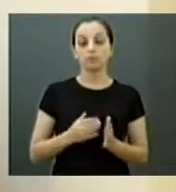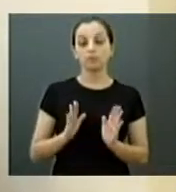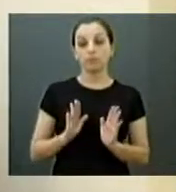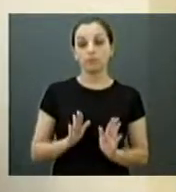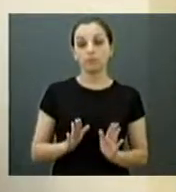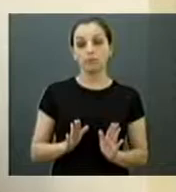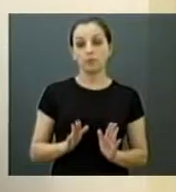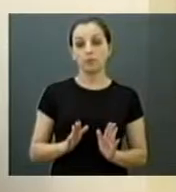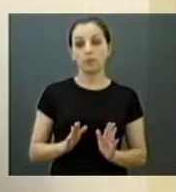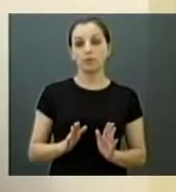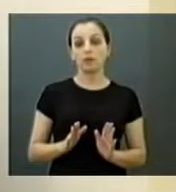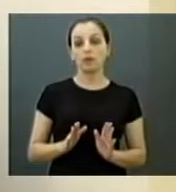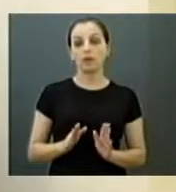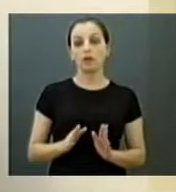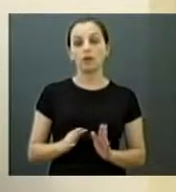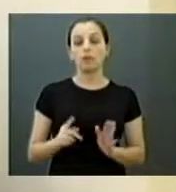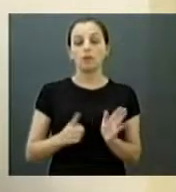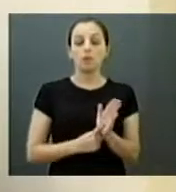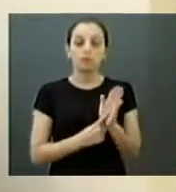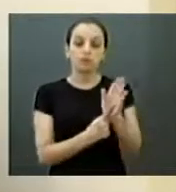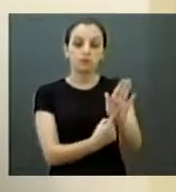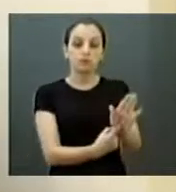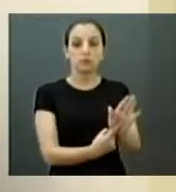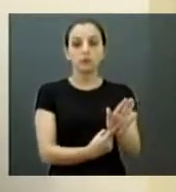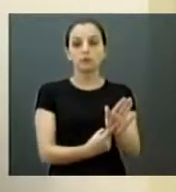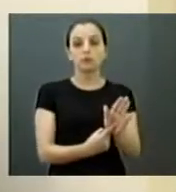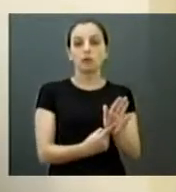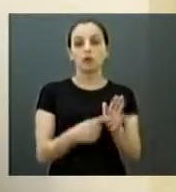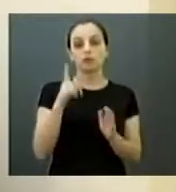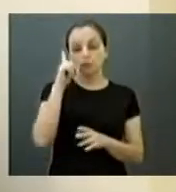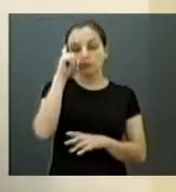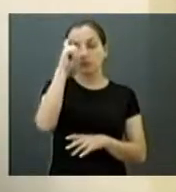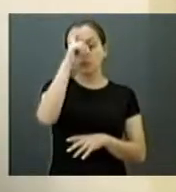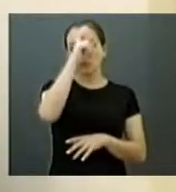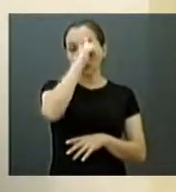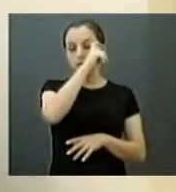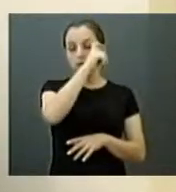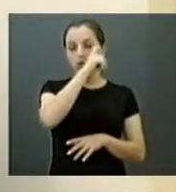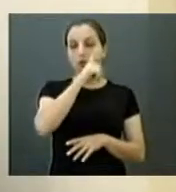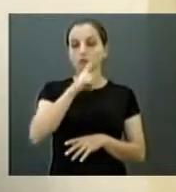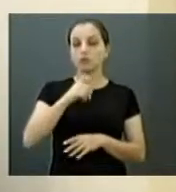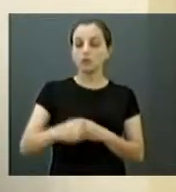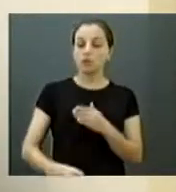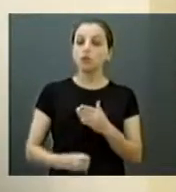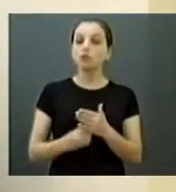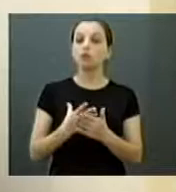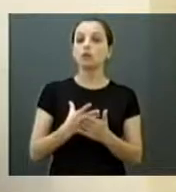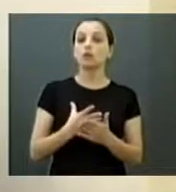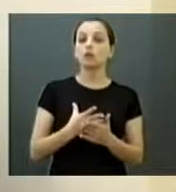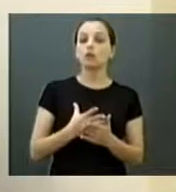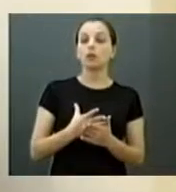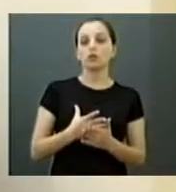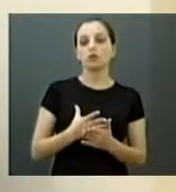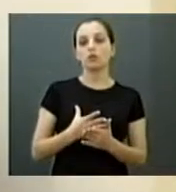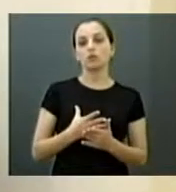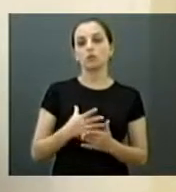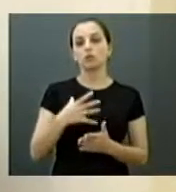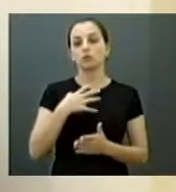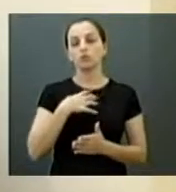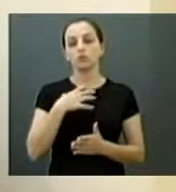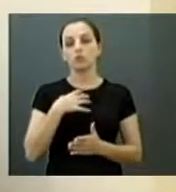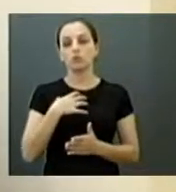Então, e para justificar essas dificuldades, é que se cria situações como essa do